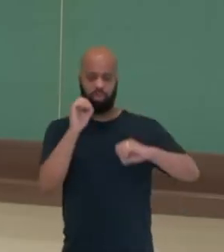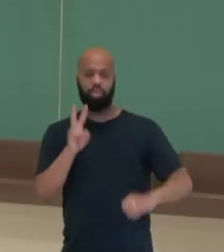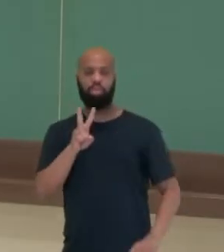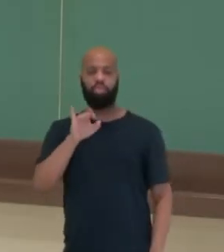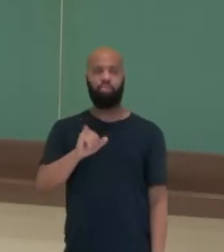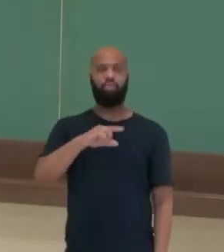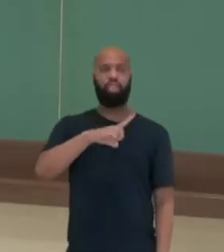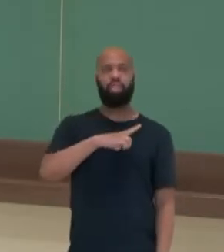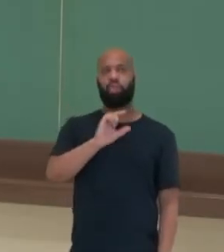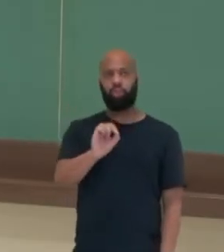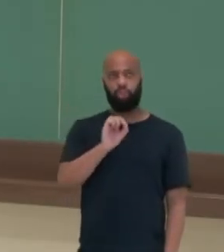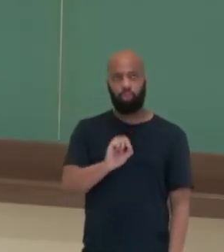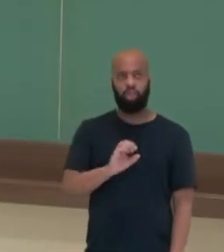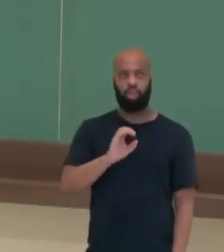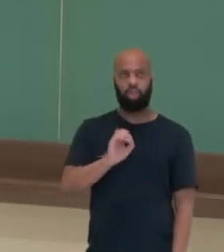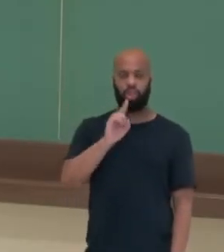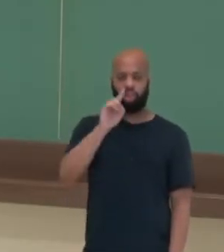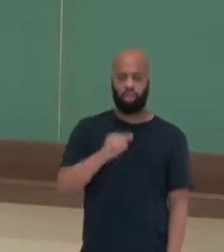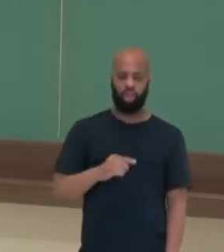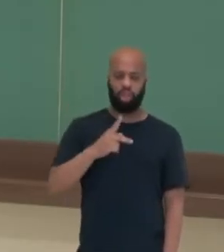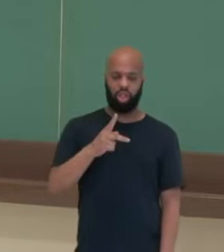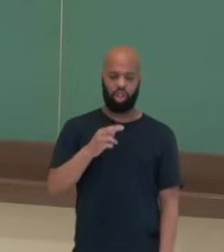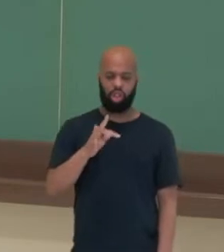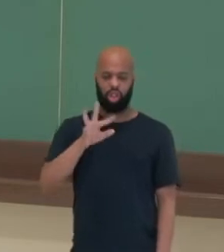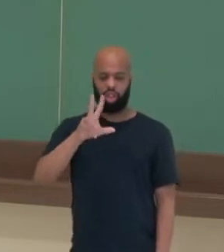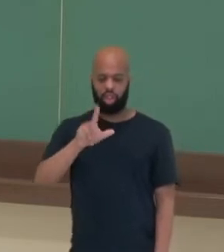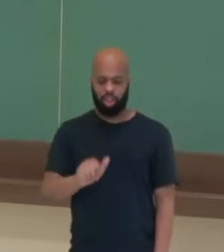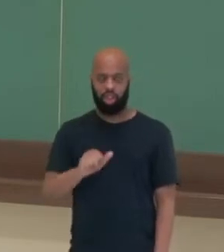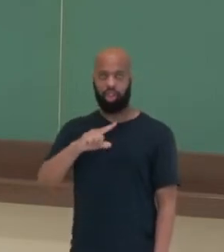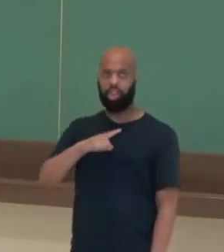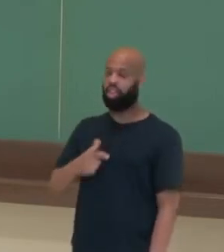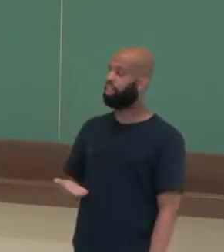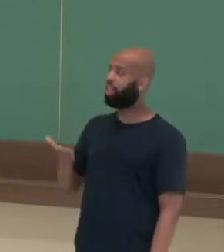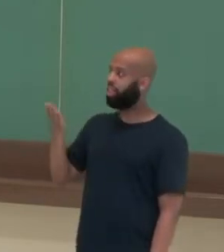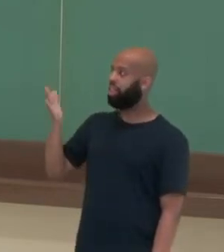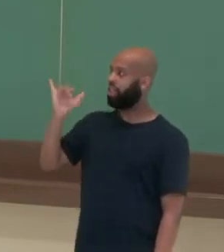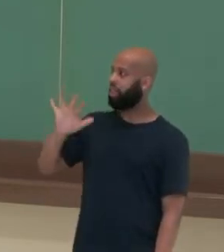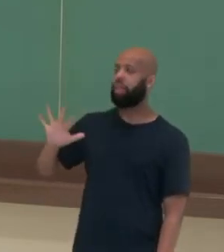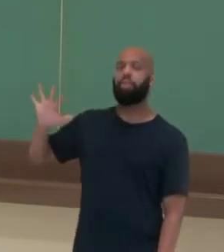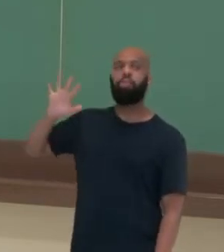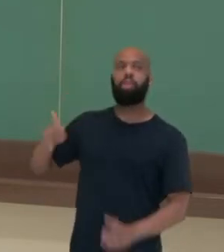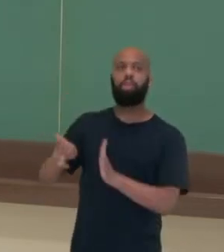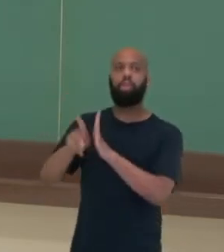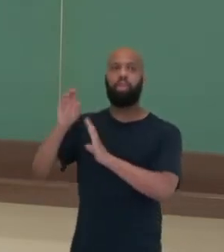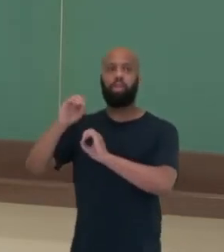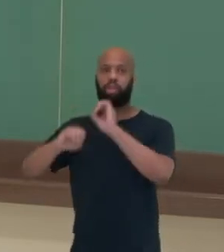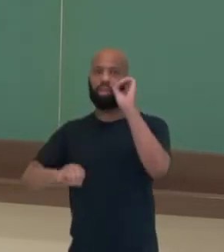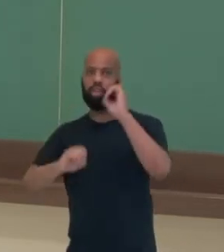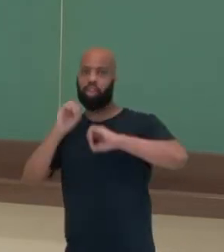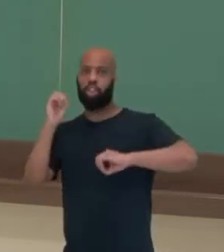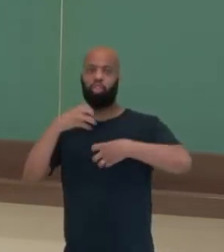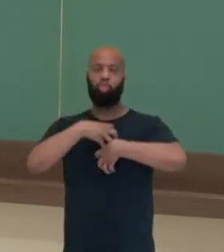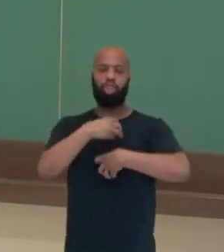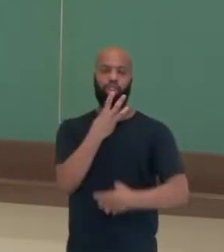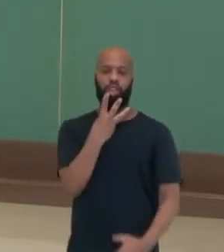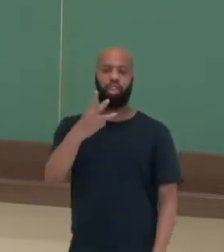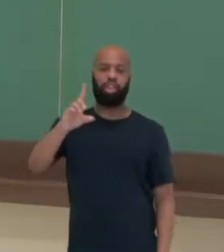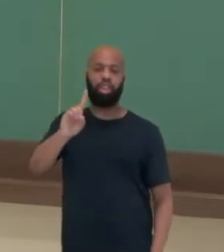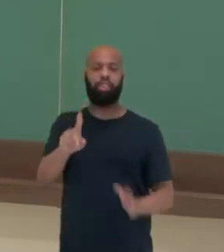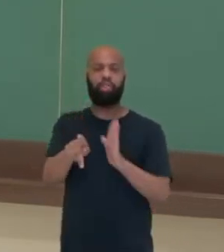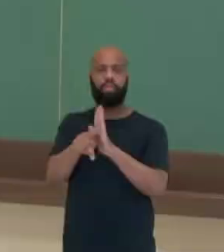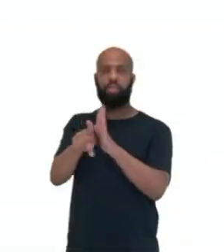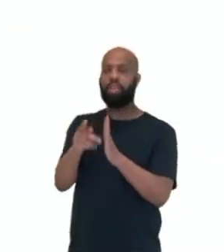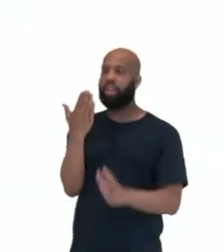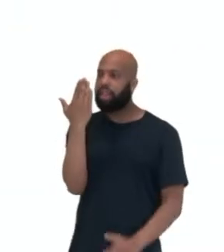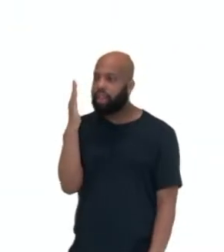isomeria ótica. Aqui nós temos a imagem, aqui nós temos a molécula e a sua imagem projetada no espelho.